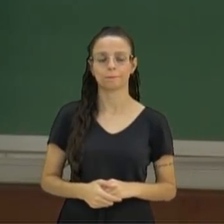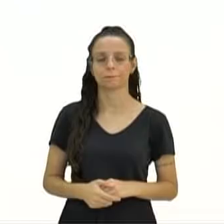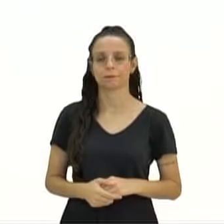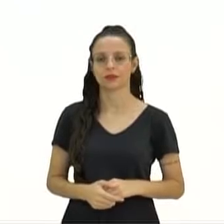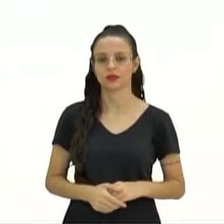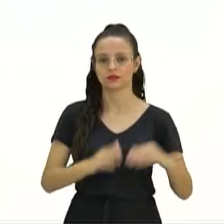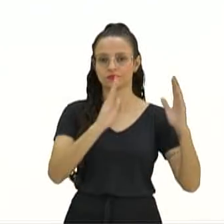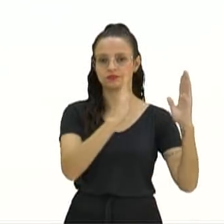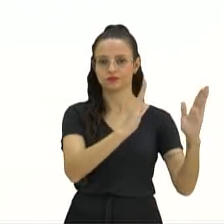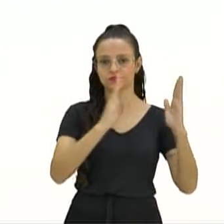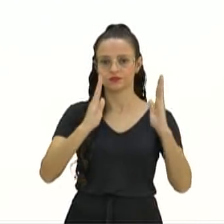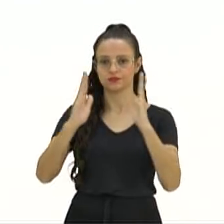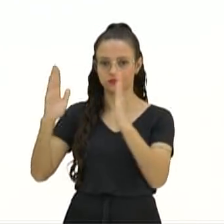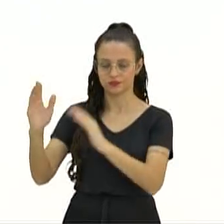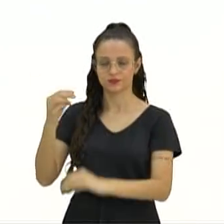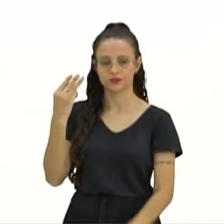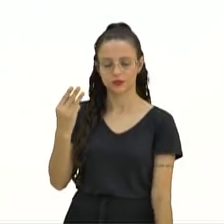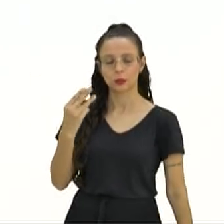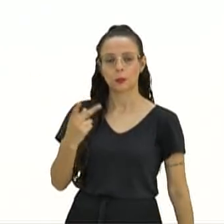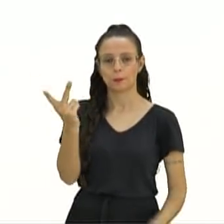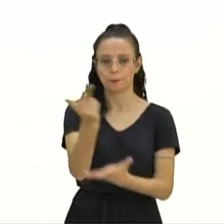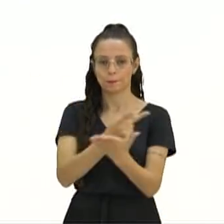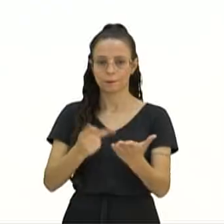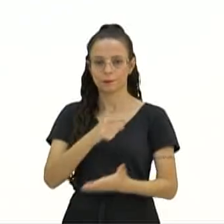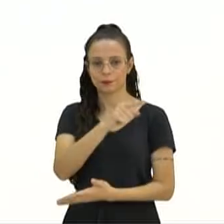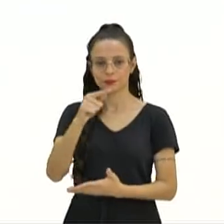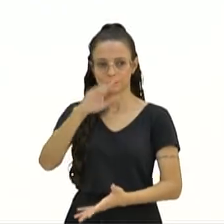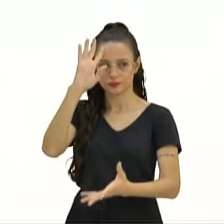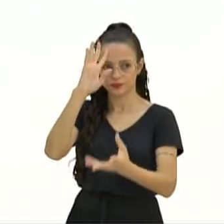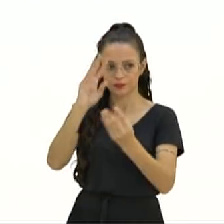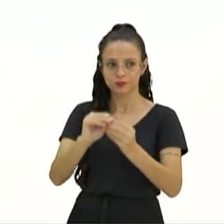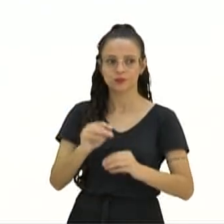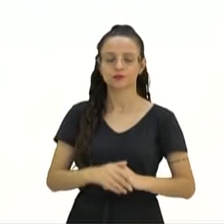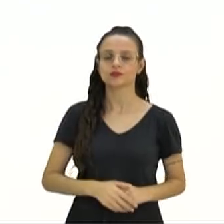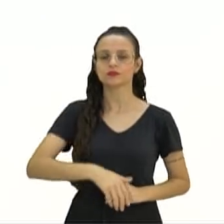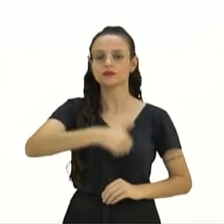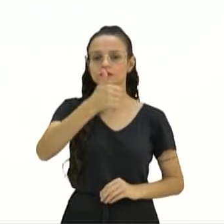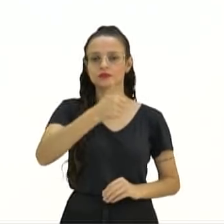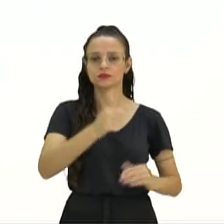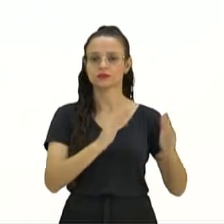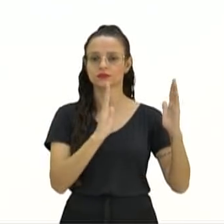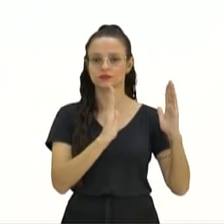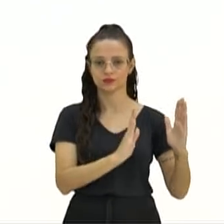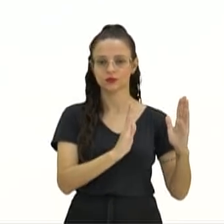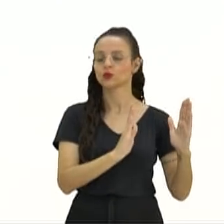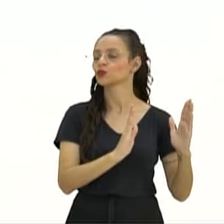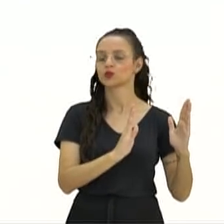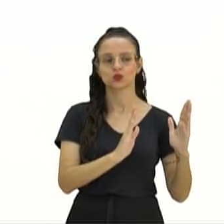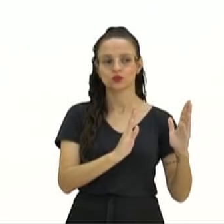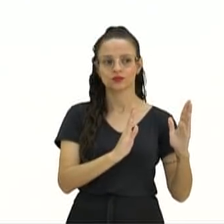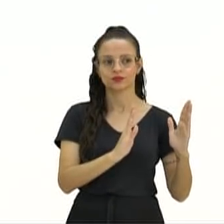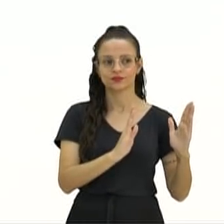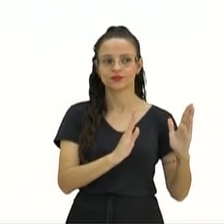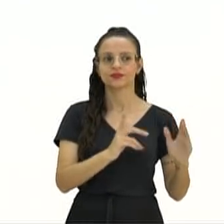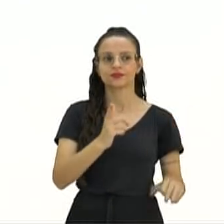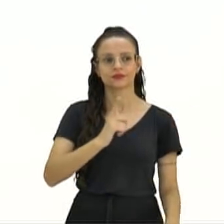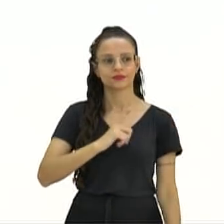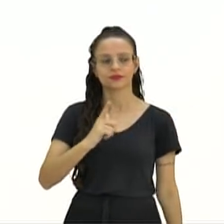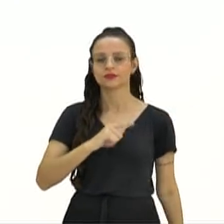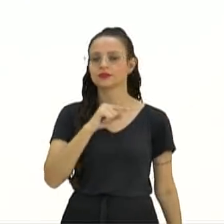em 3 partes, um desenho ali para a gente entender juntos. A primeira parte, o que a gente vai ter? Uma